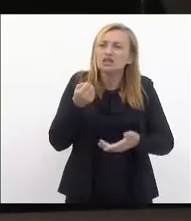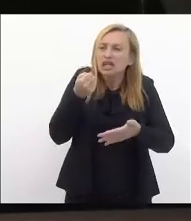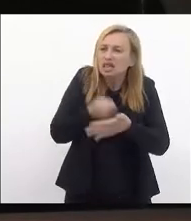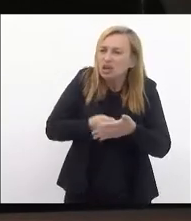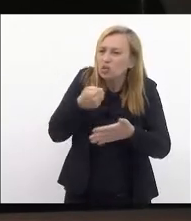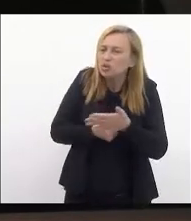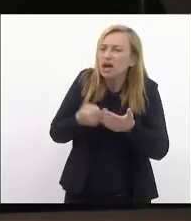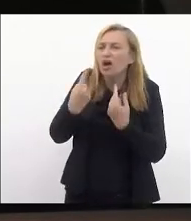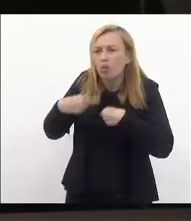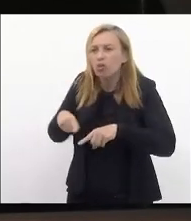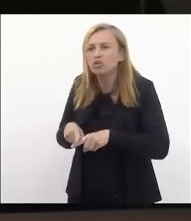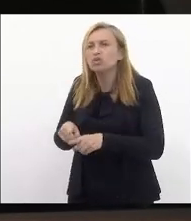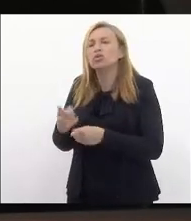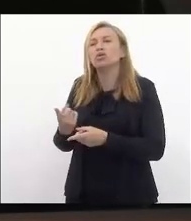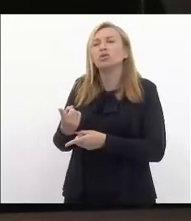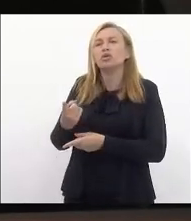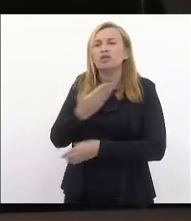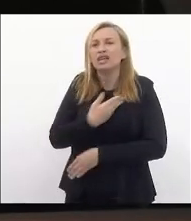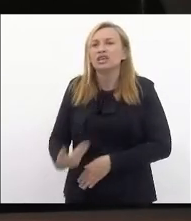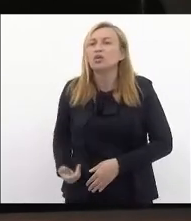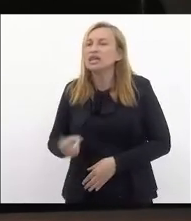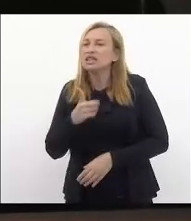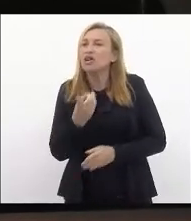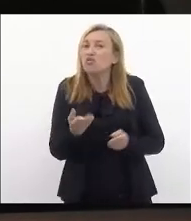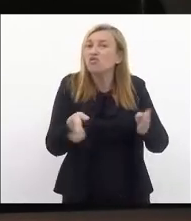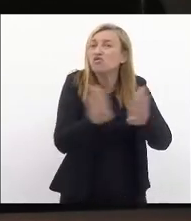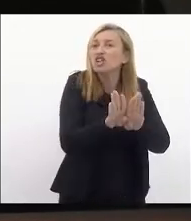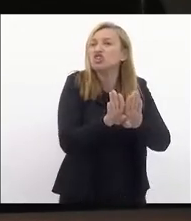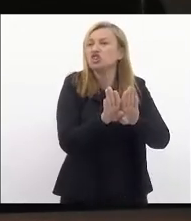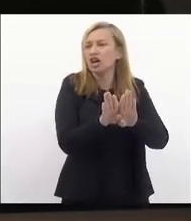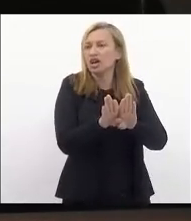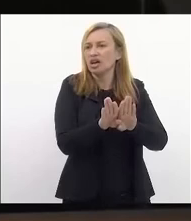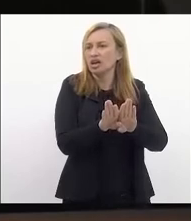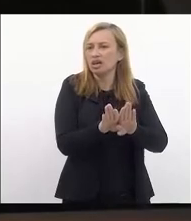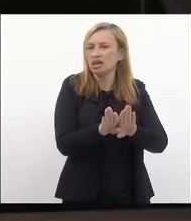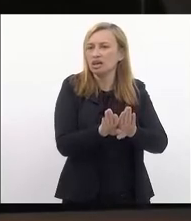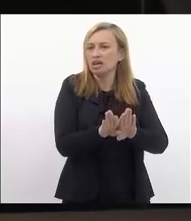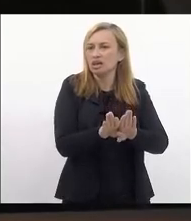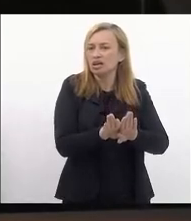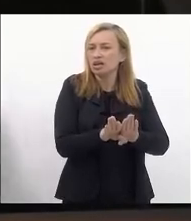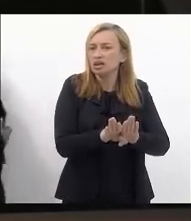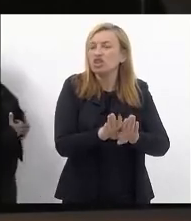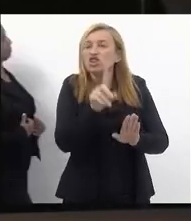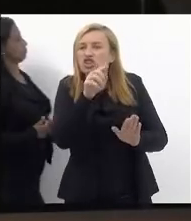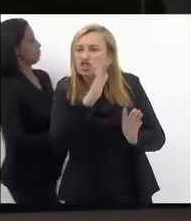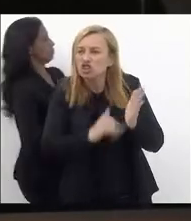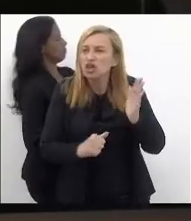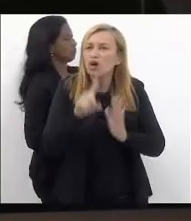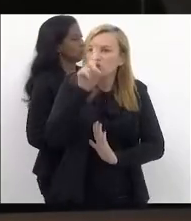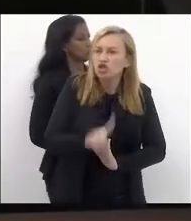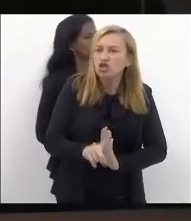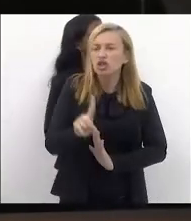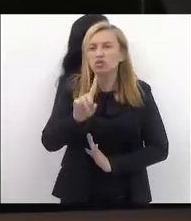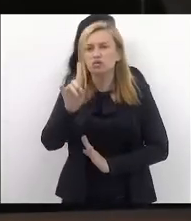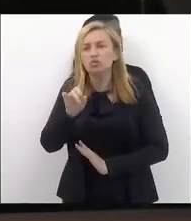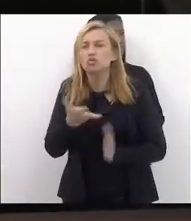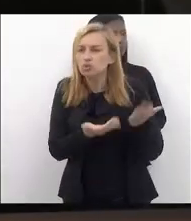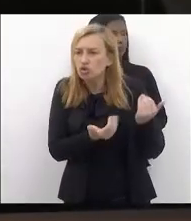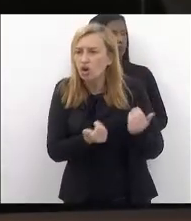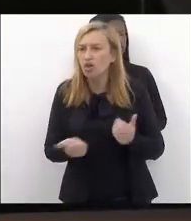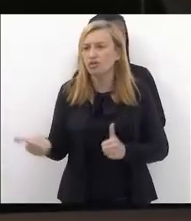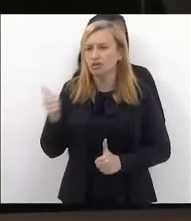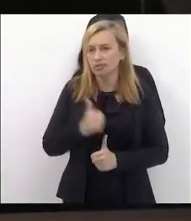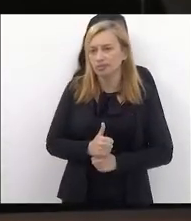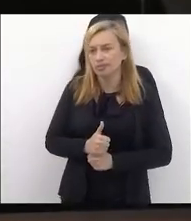governador e não jogar no ombro da população da Zona Oeste e tirar o direito dos jovens da Zona Oeste de fazer uma faculdade